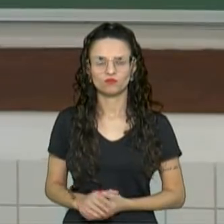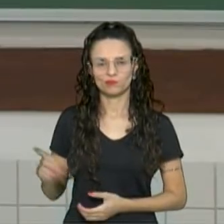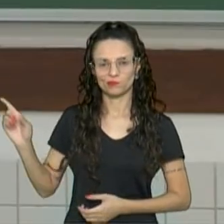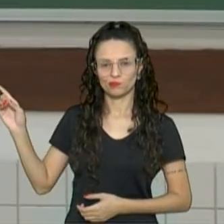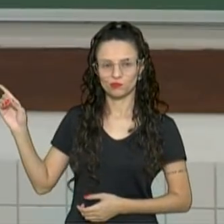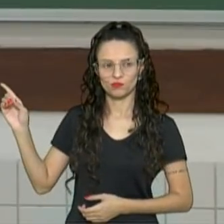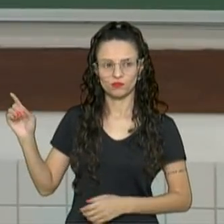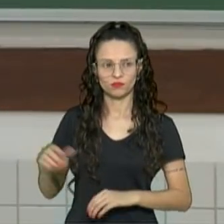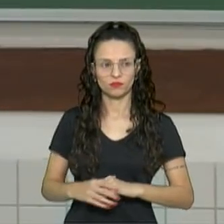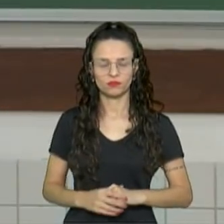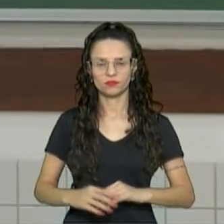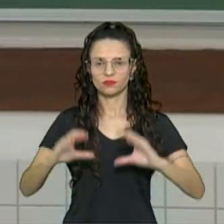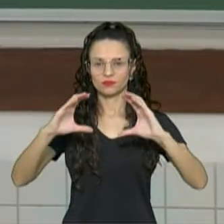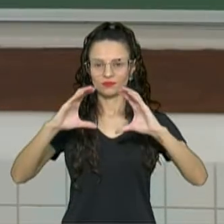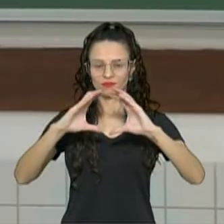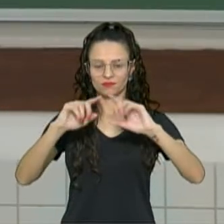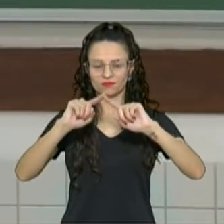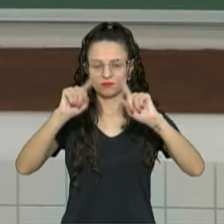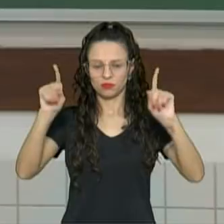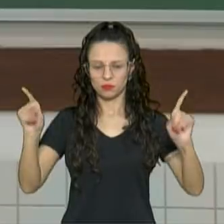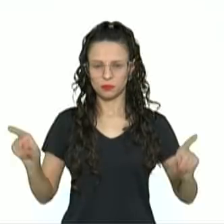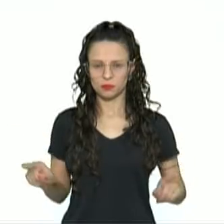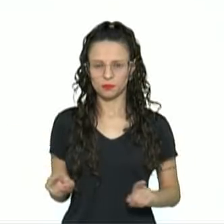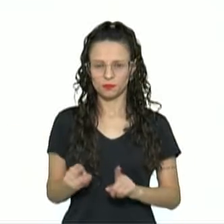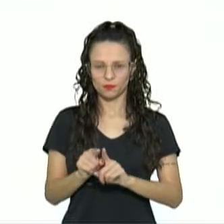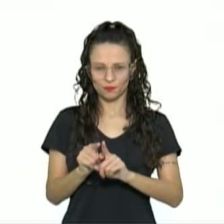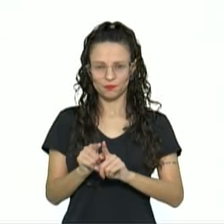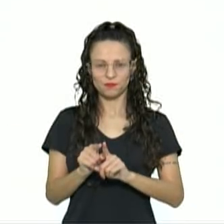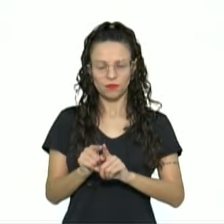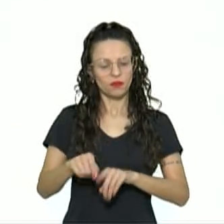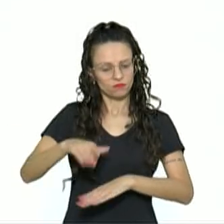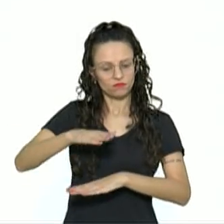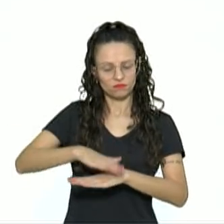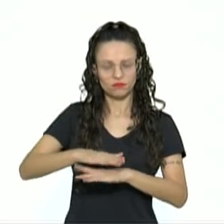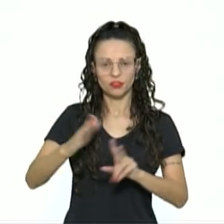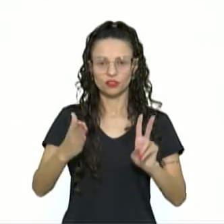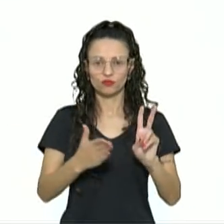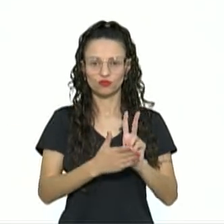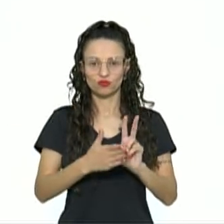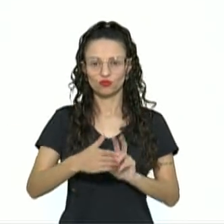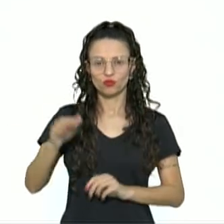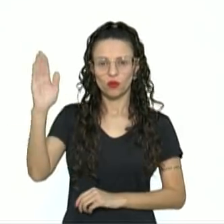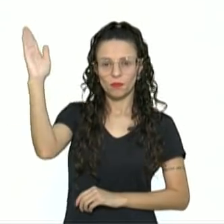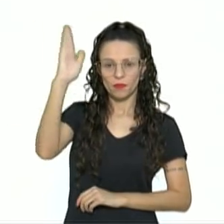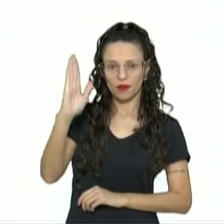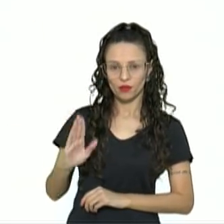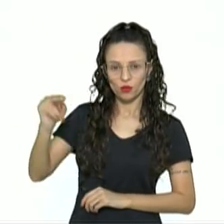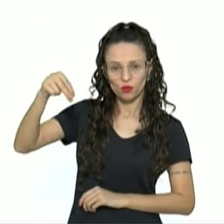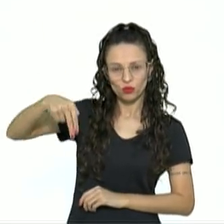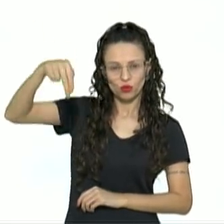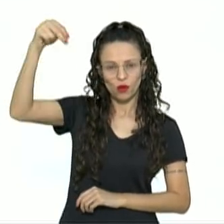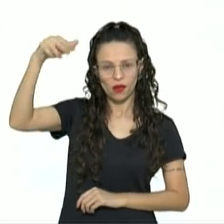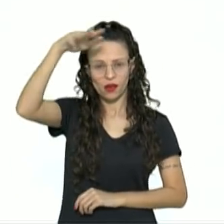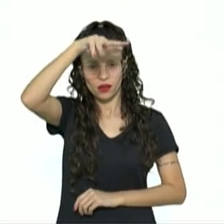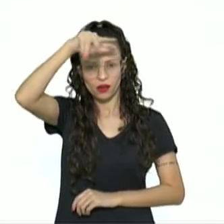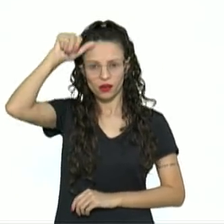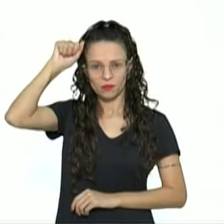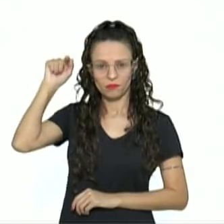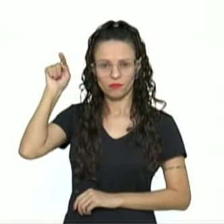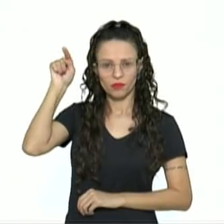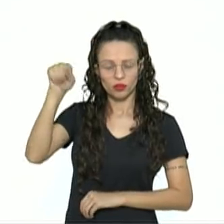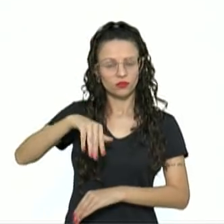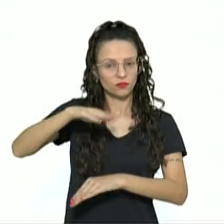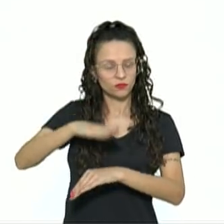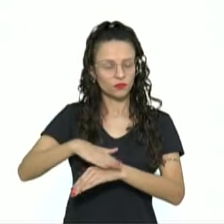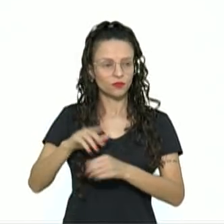Aqui, ó, Bantiaca, né? Cesto de Arumã, feito pelos indígenas do Nordeste do Amazonas, né? Então, aqui a gente pode